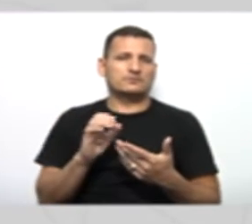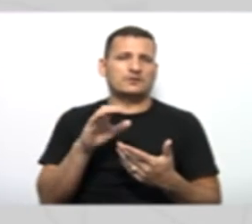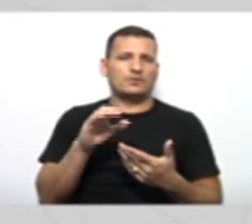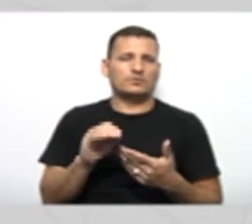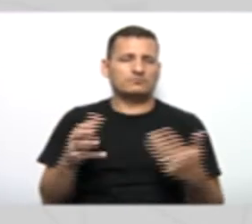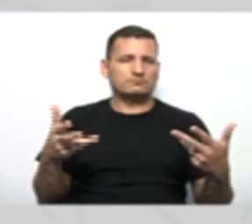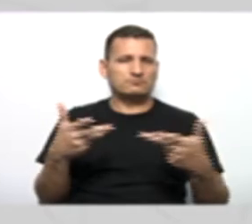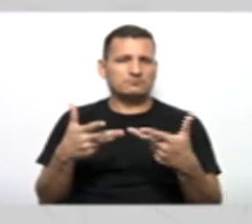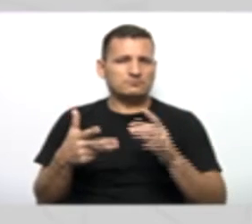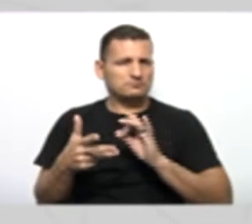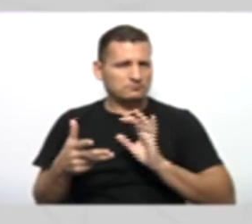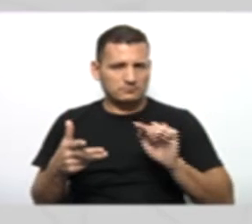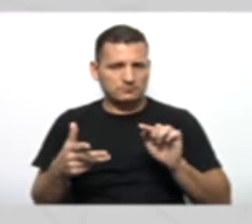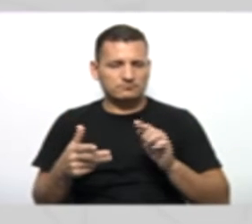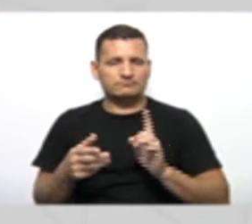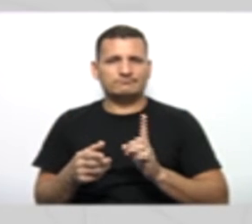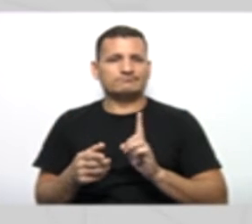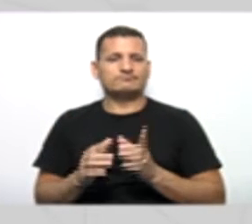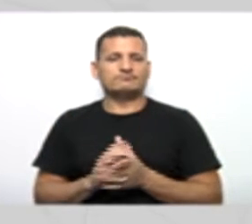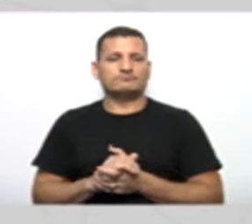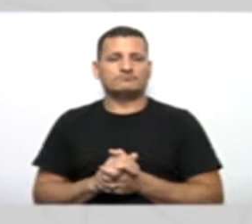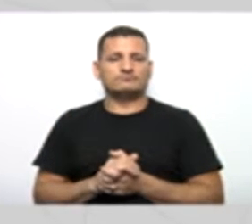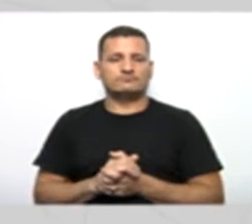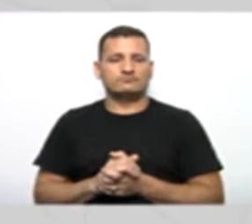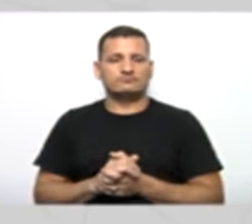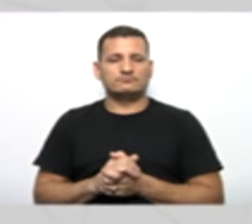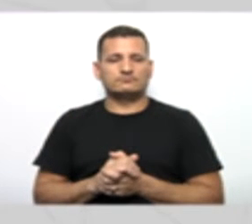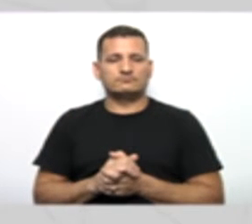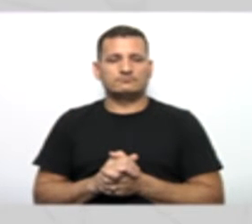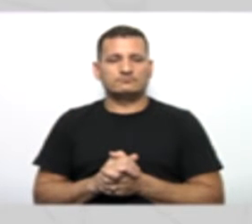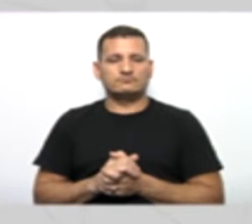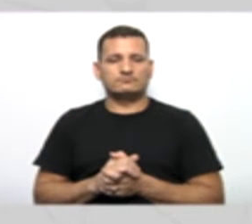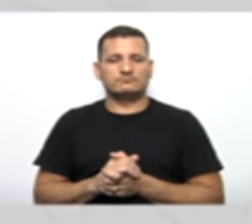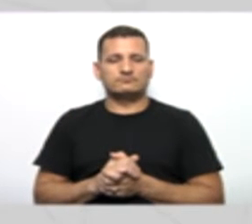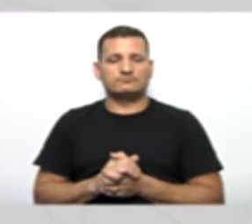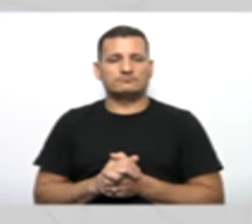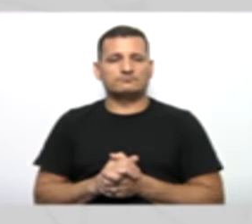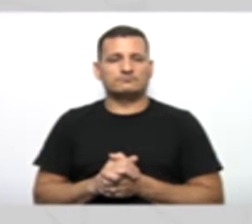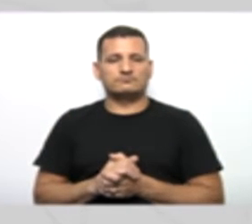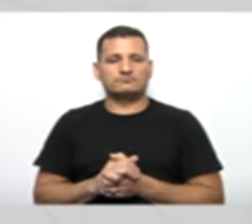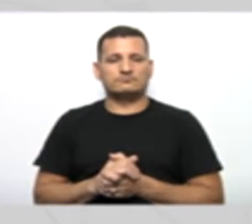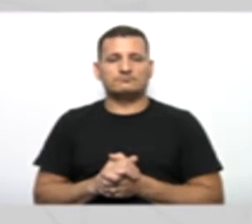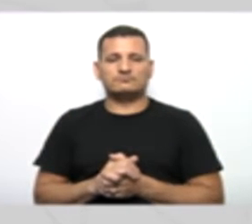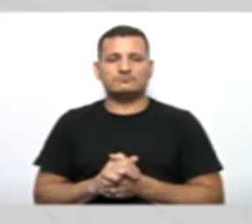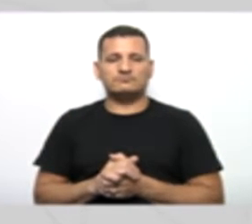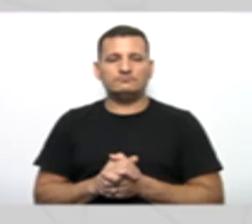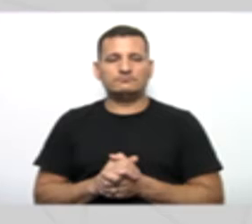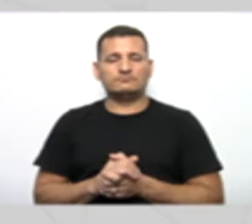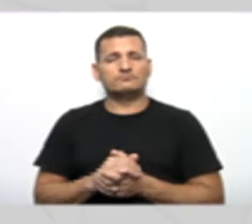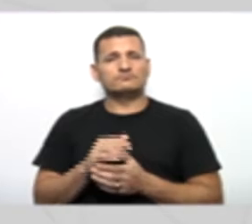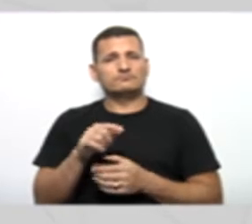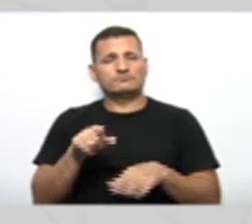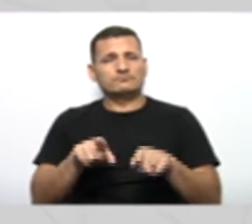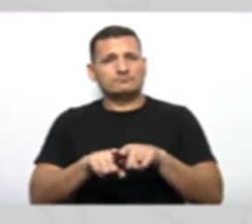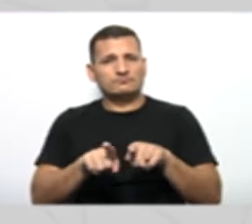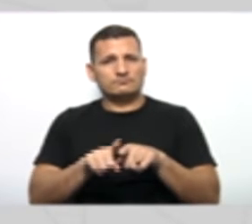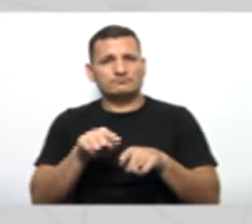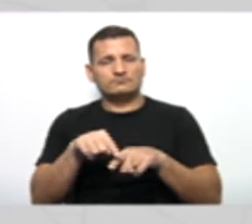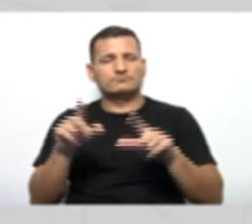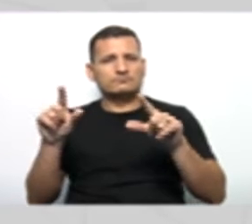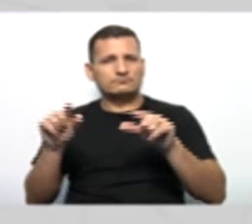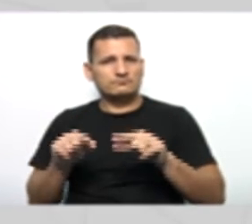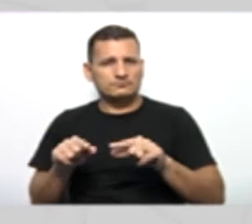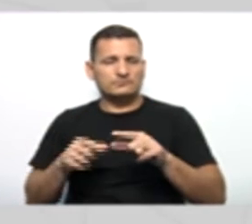A resposta é não. A ecoeficiência não é só procurar reduzir a poluição. Ela também visa reduzir o